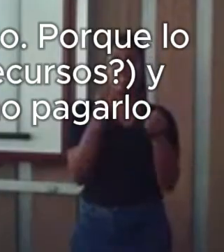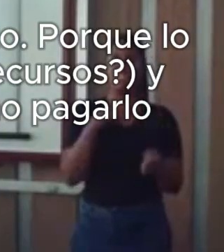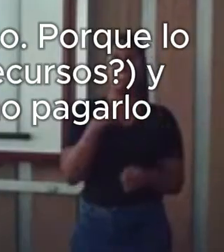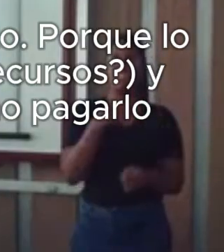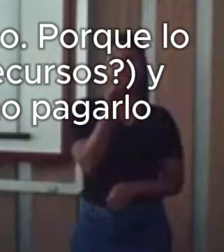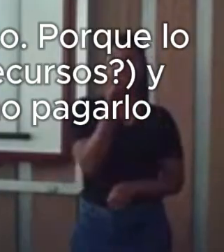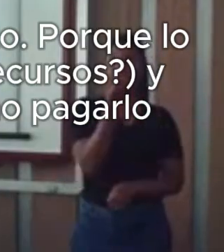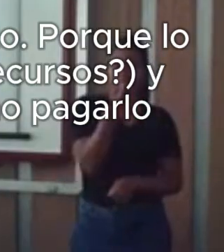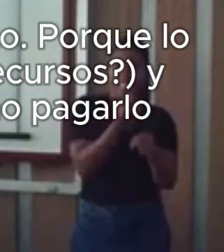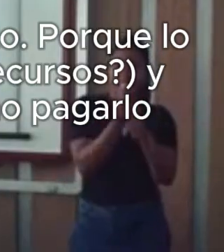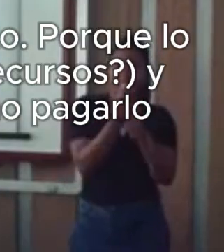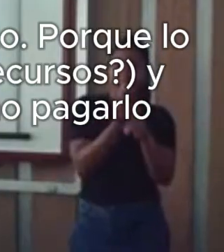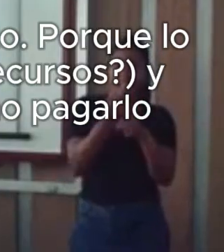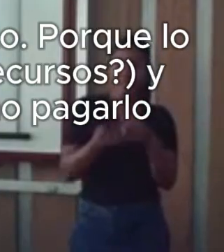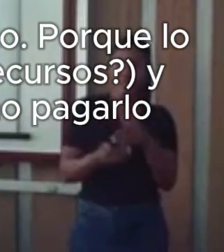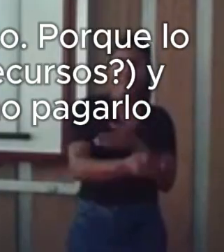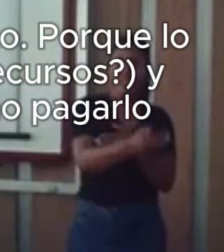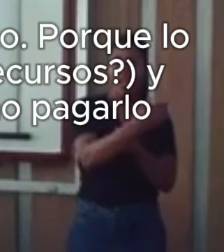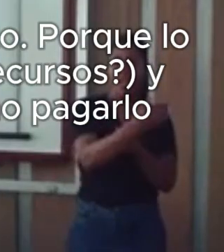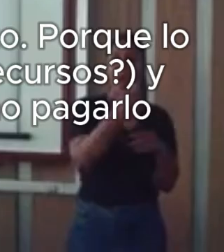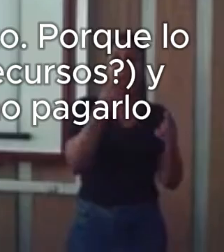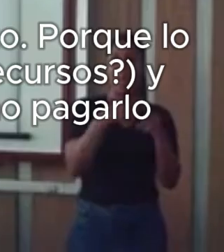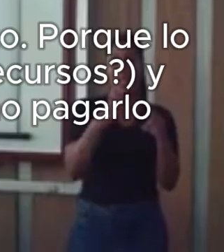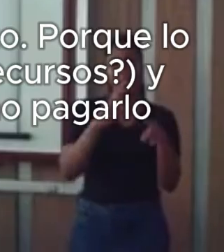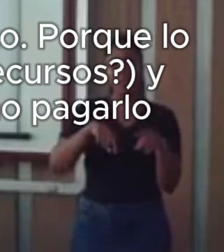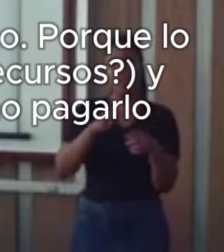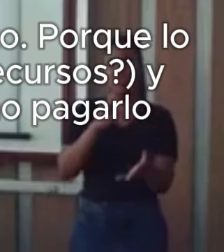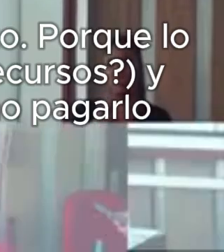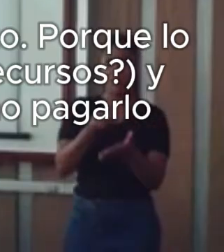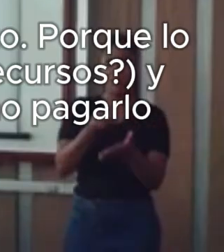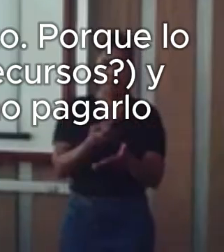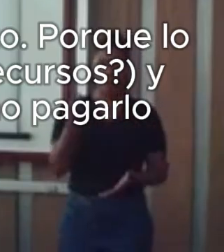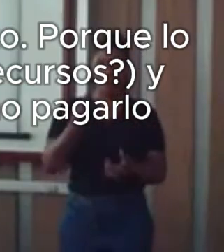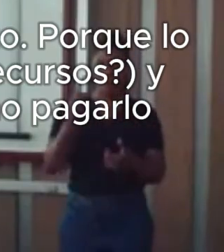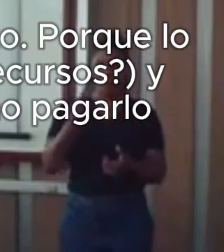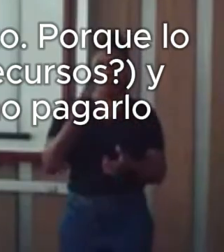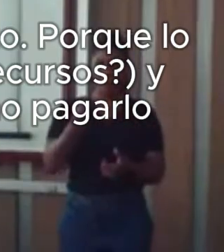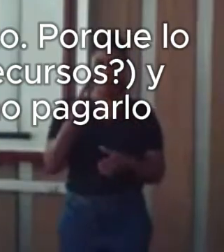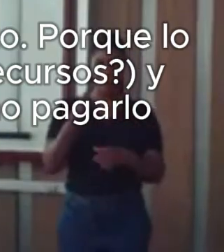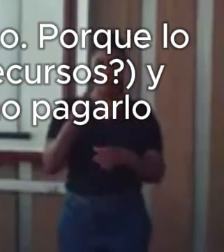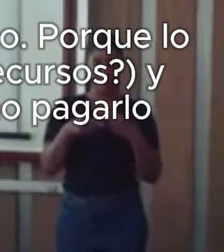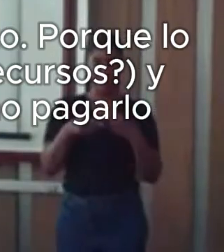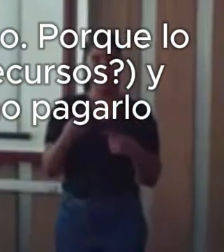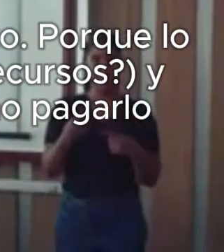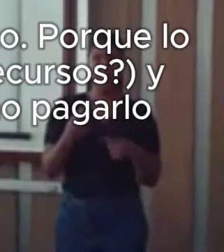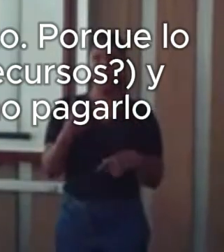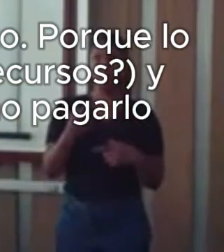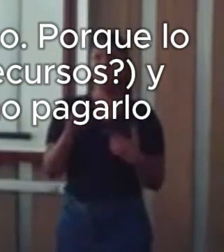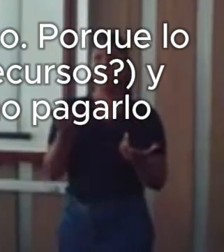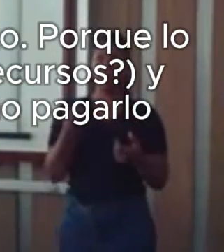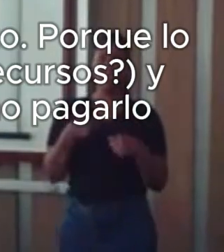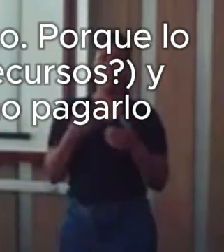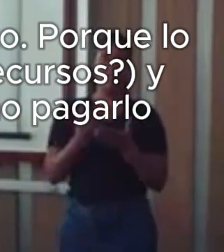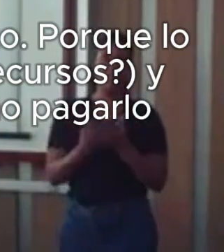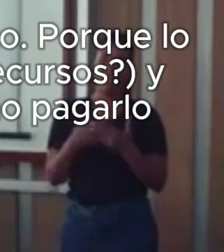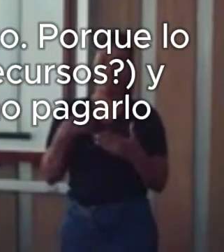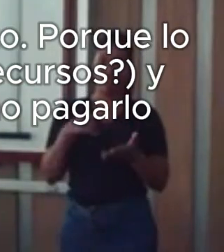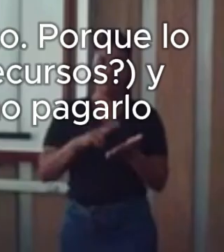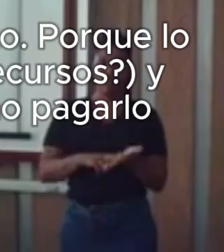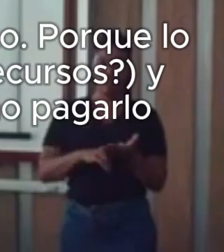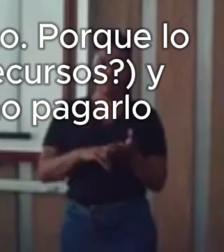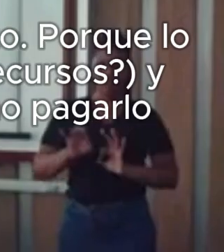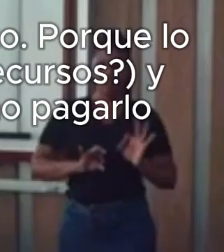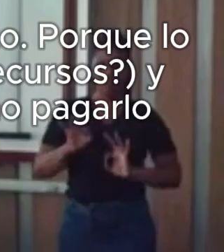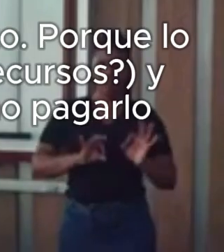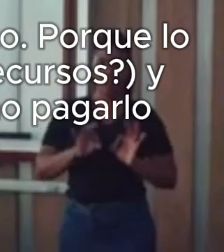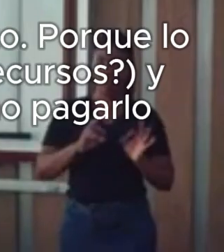custo. Porque a gente pagou primeiro, mas era válido por 2 anos, o estudo a gente não conseguia captar. Aí eu escrevi uma carta, olha, está fazendo isso